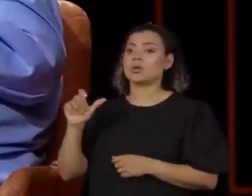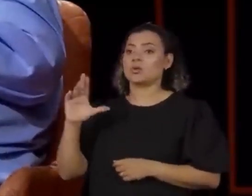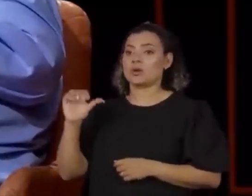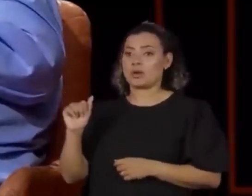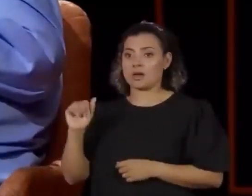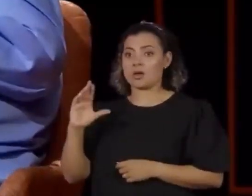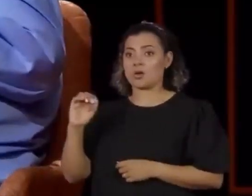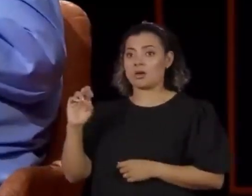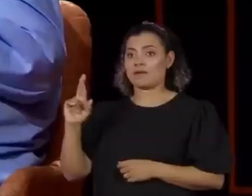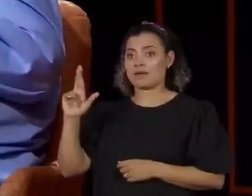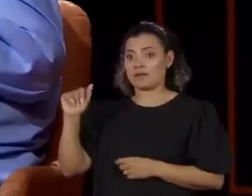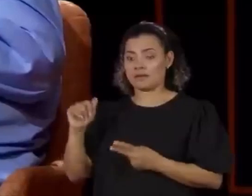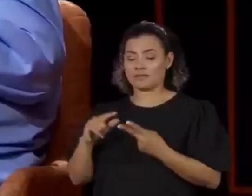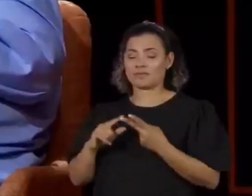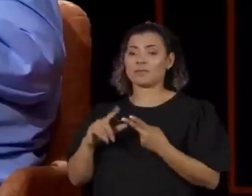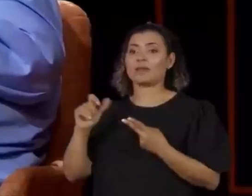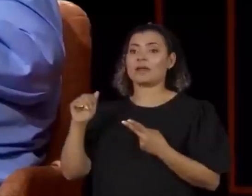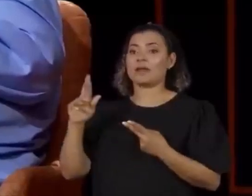Oliveira